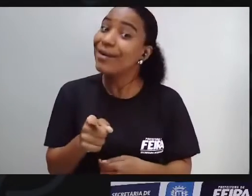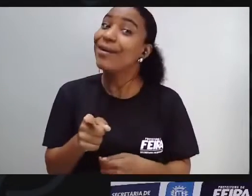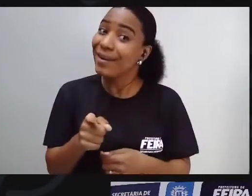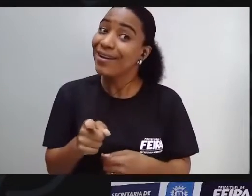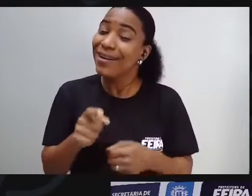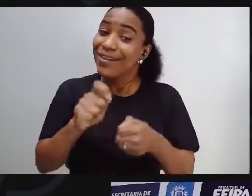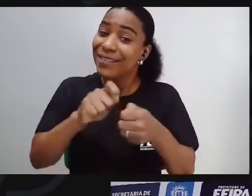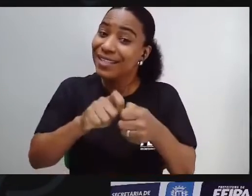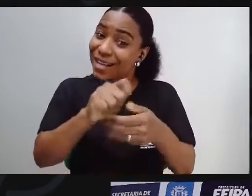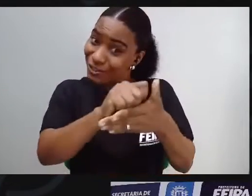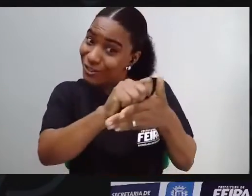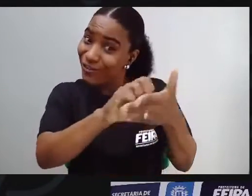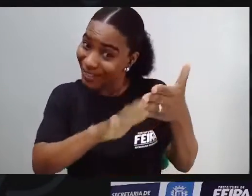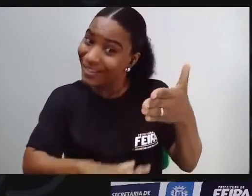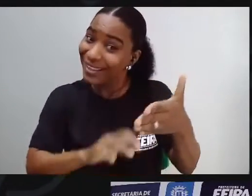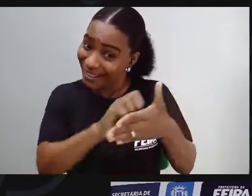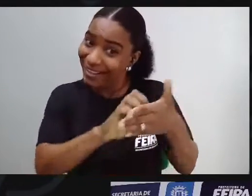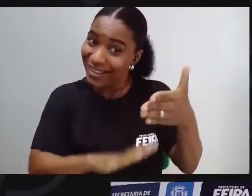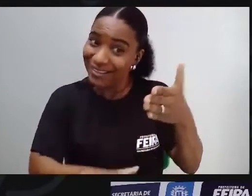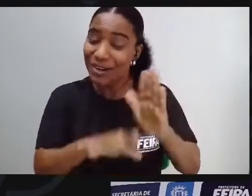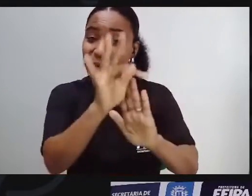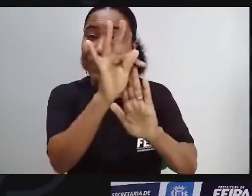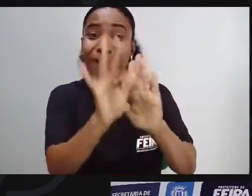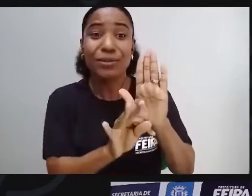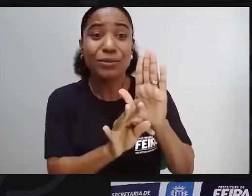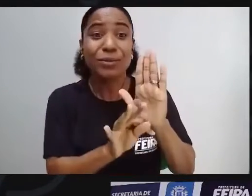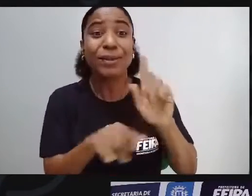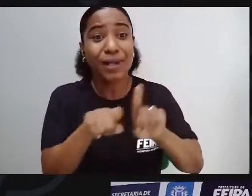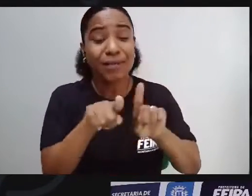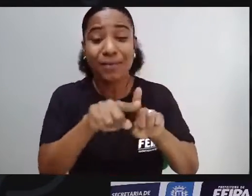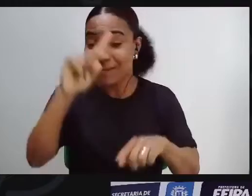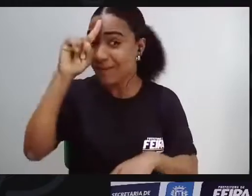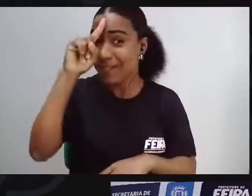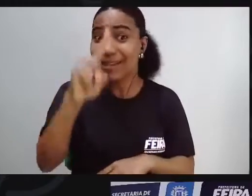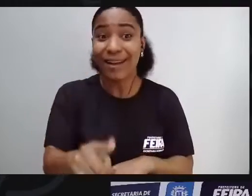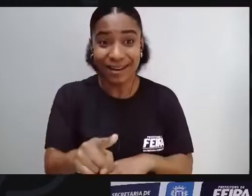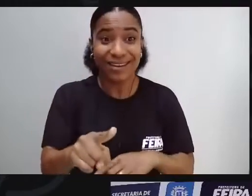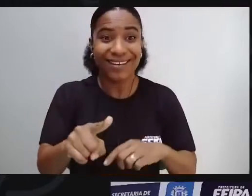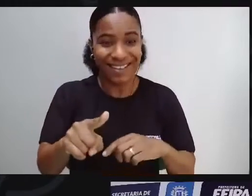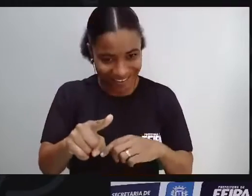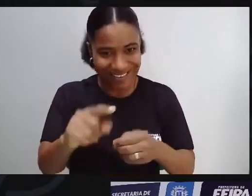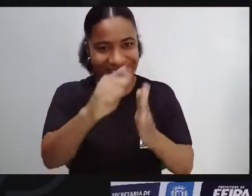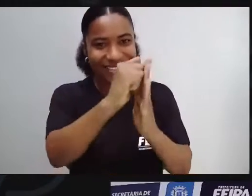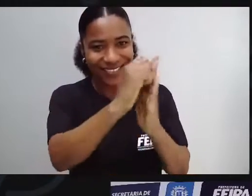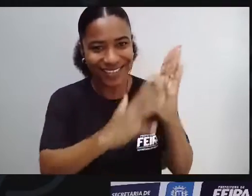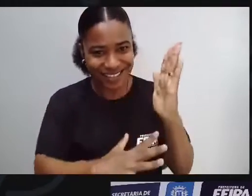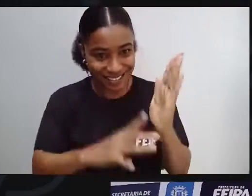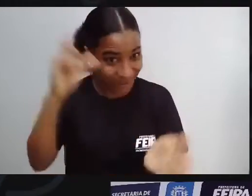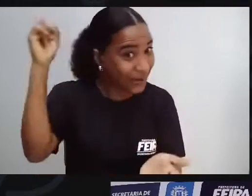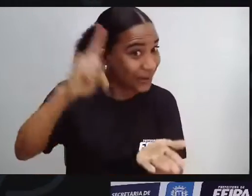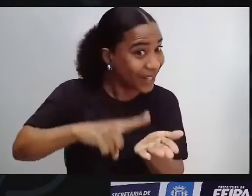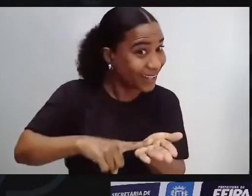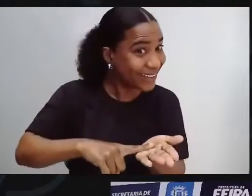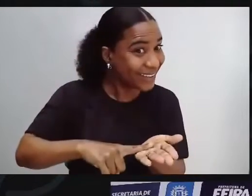essa atividade essa produção textual e também para enviar essa atividade combinado